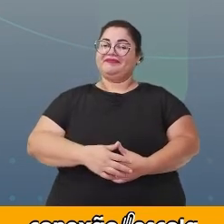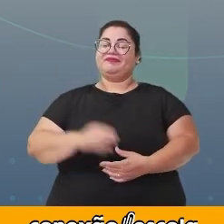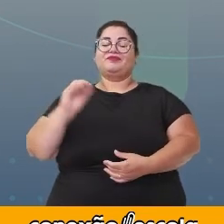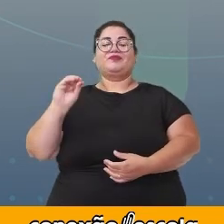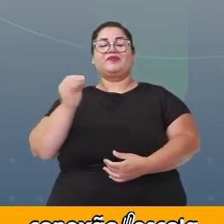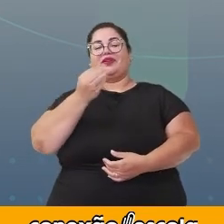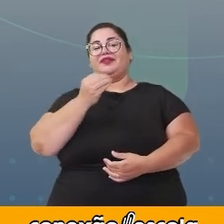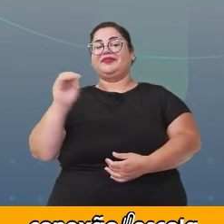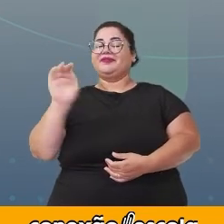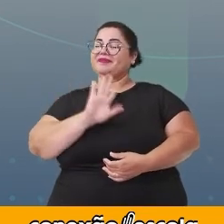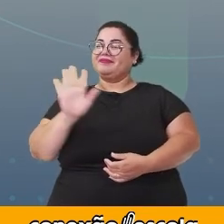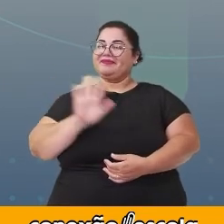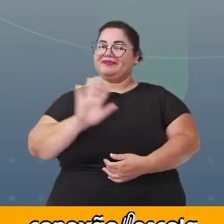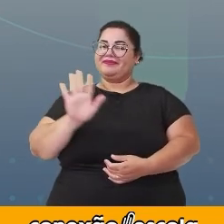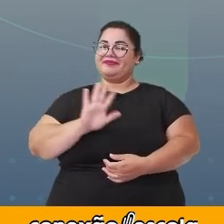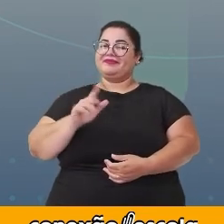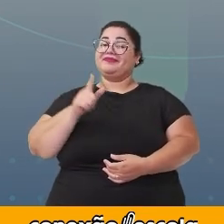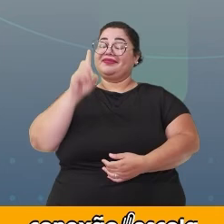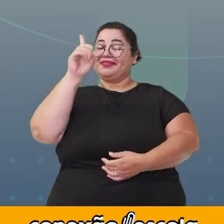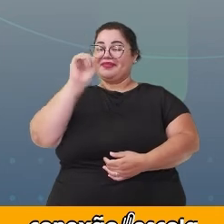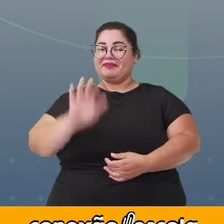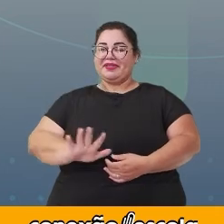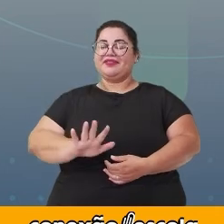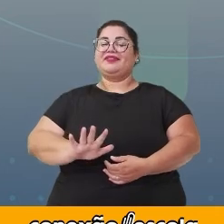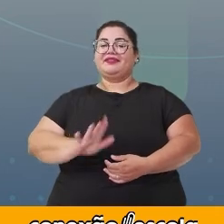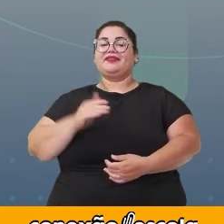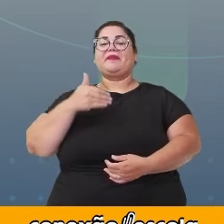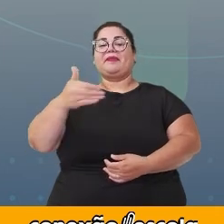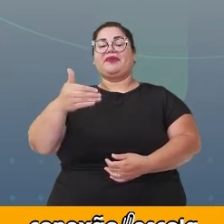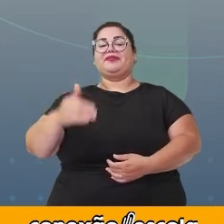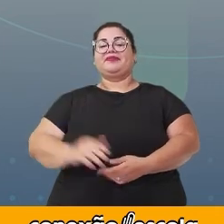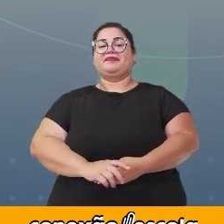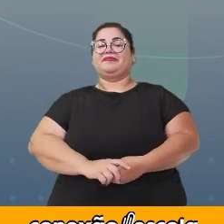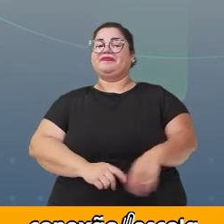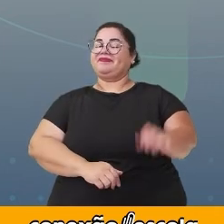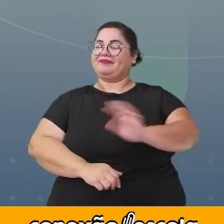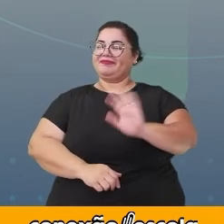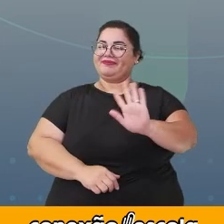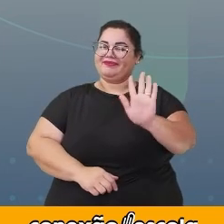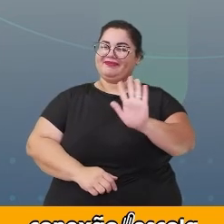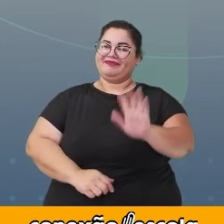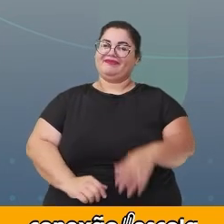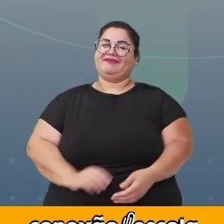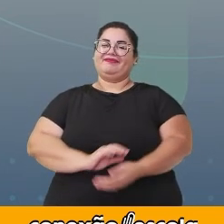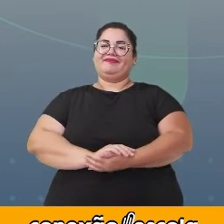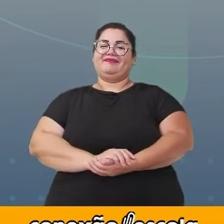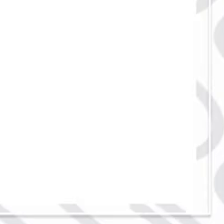Um beijo, fiquem com Deus e até a próxima. Tchau, tchau!